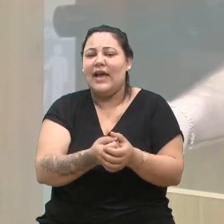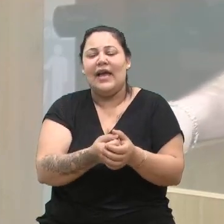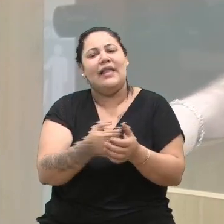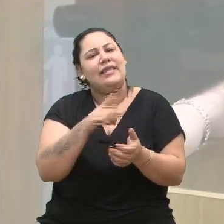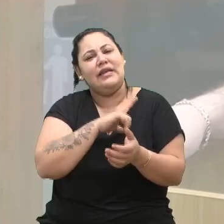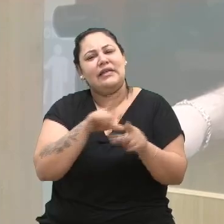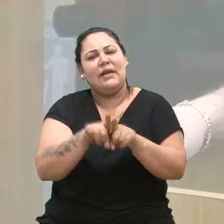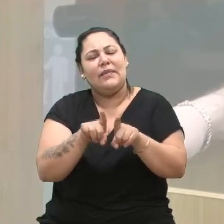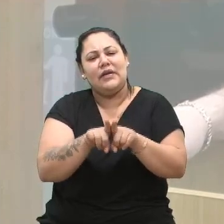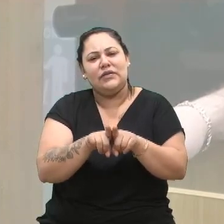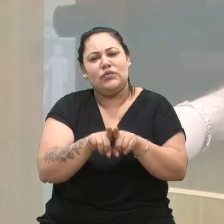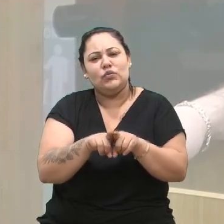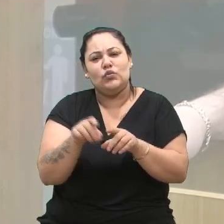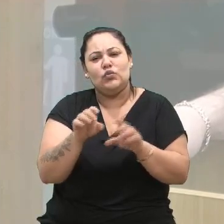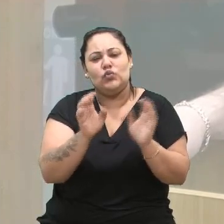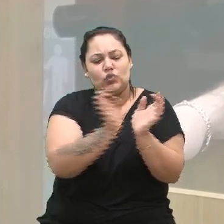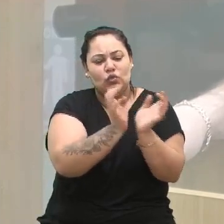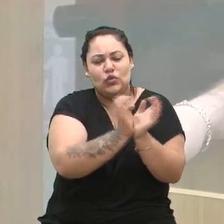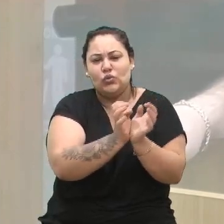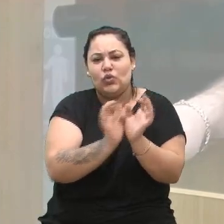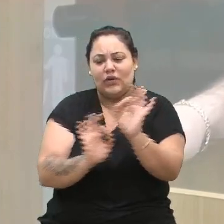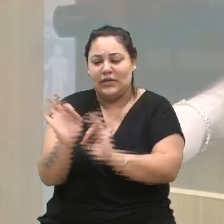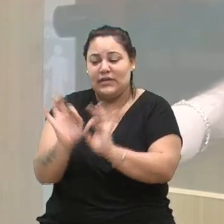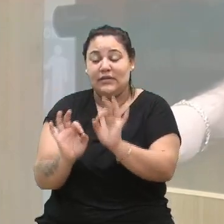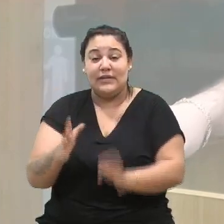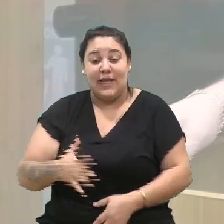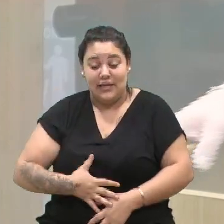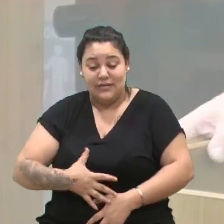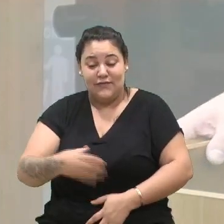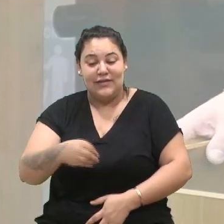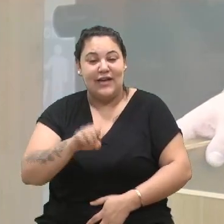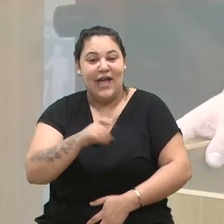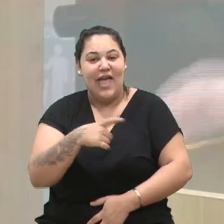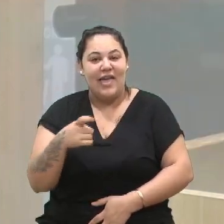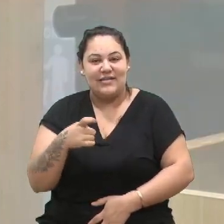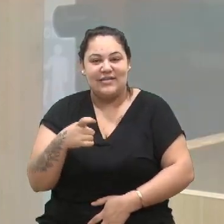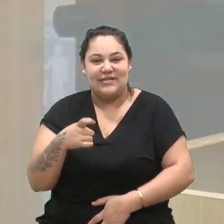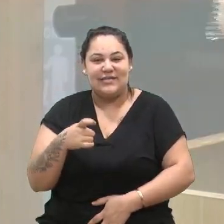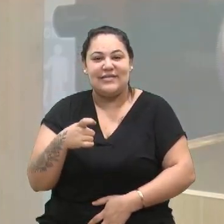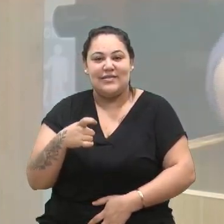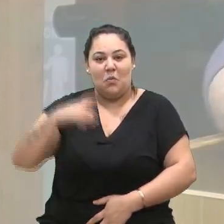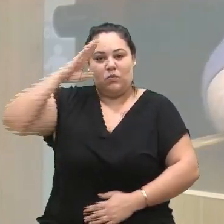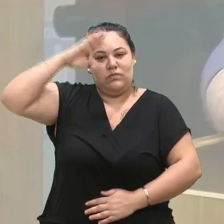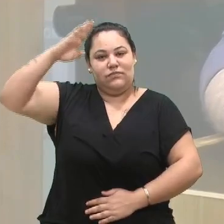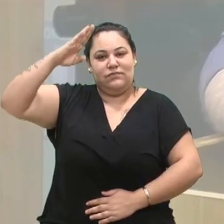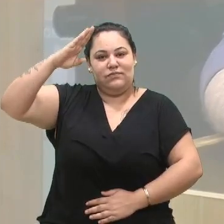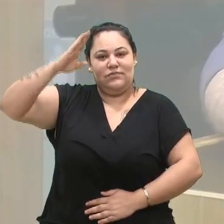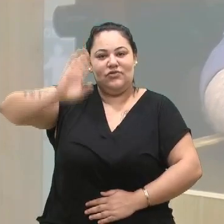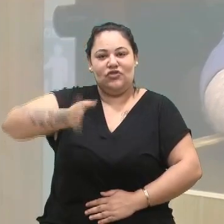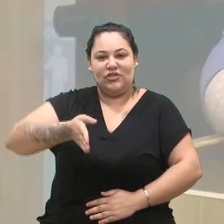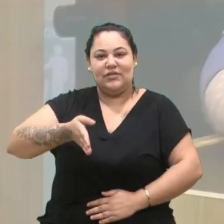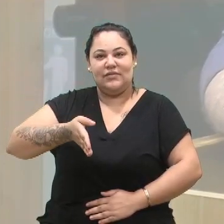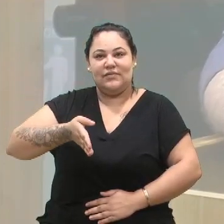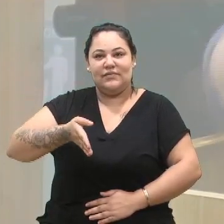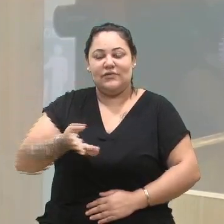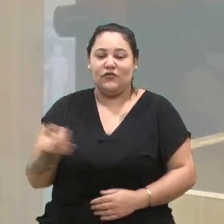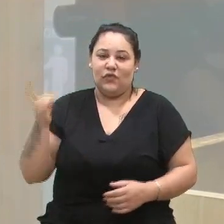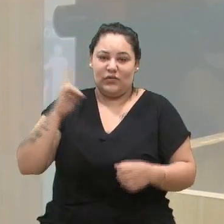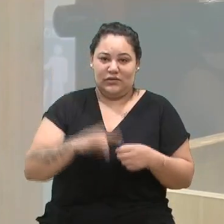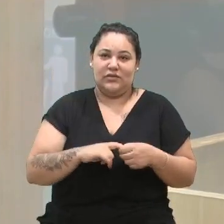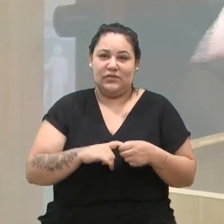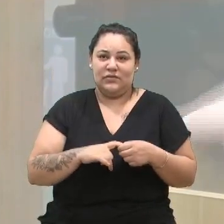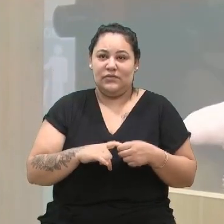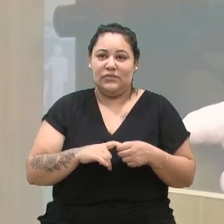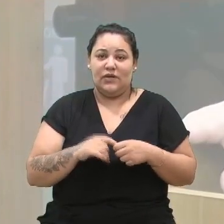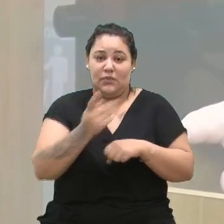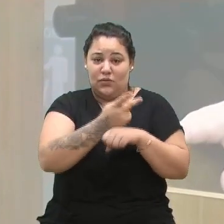das filhas dos ex-combatentes que já estão reativando a associação justamente para buscar recurso, seja